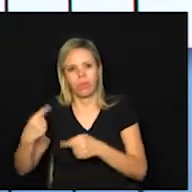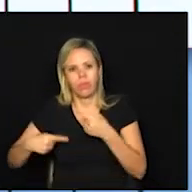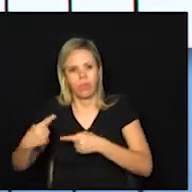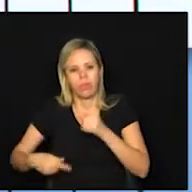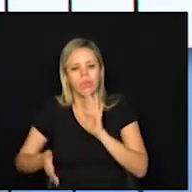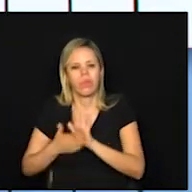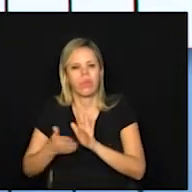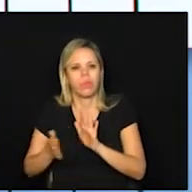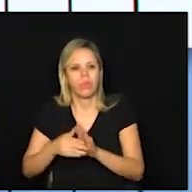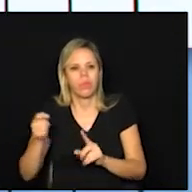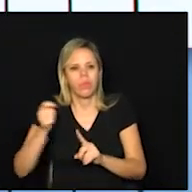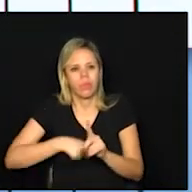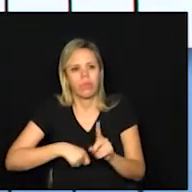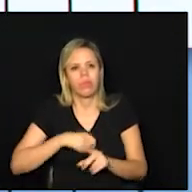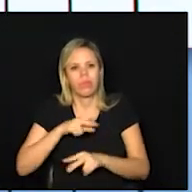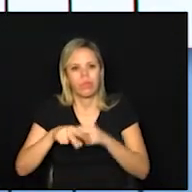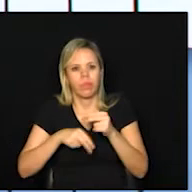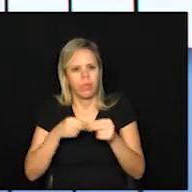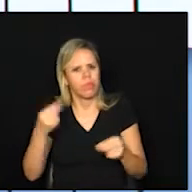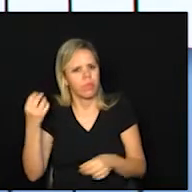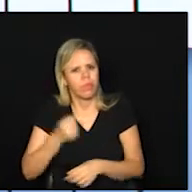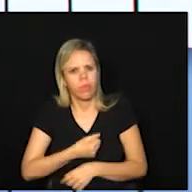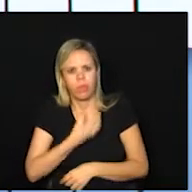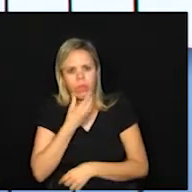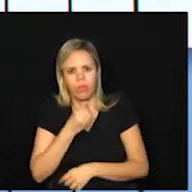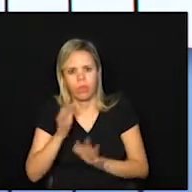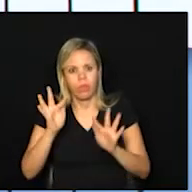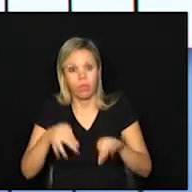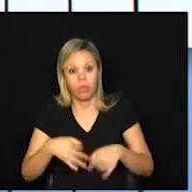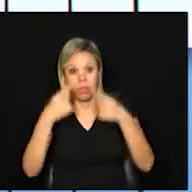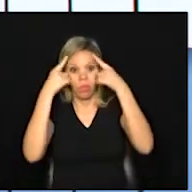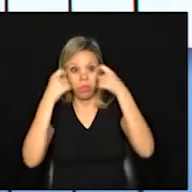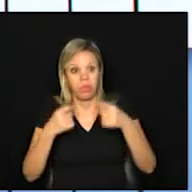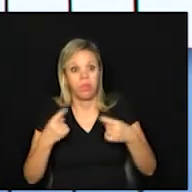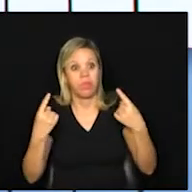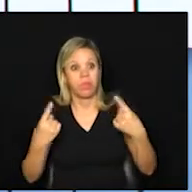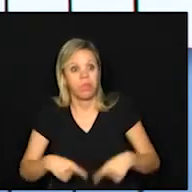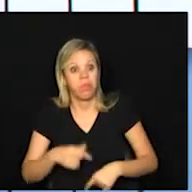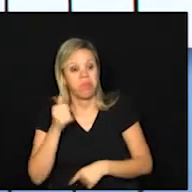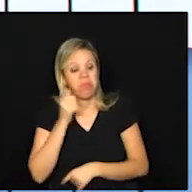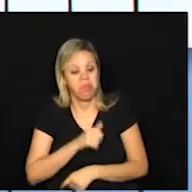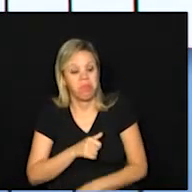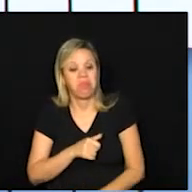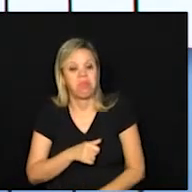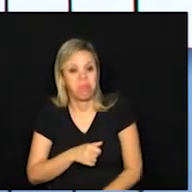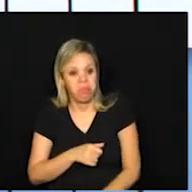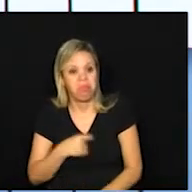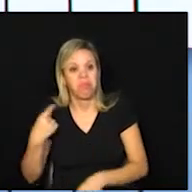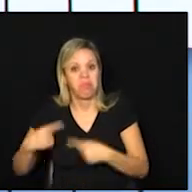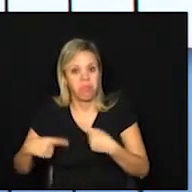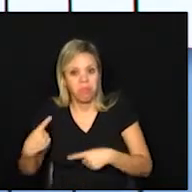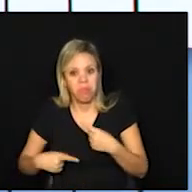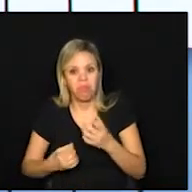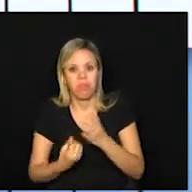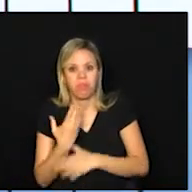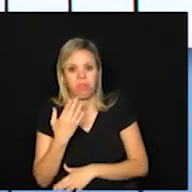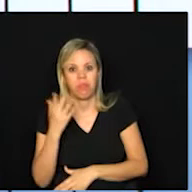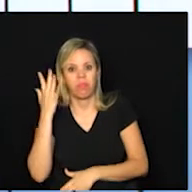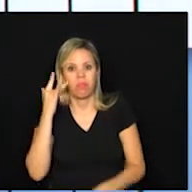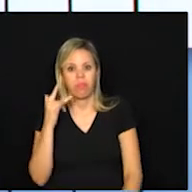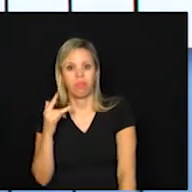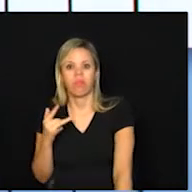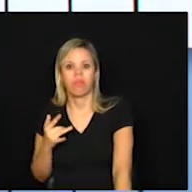cria o mês do laço branco, Homens pelo Fim da Violência contra a Mulher. Essa discussão vai acontecer